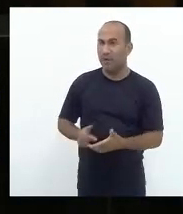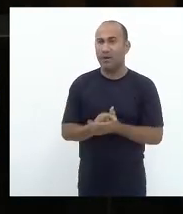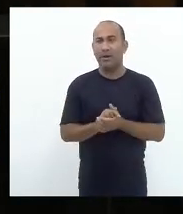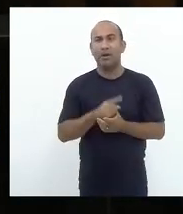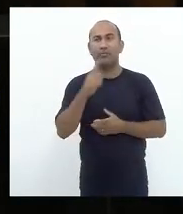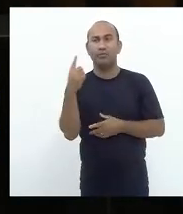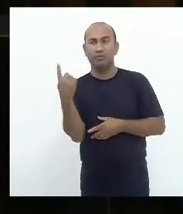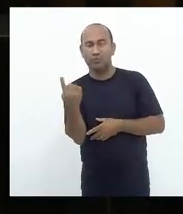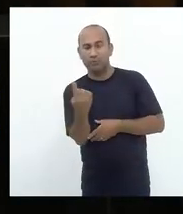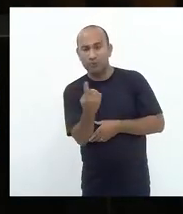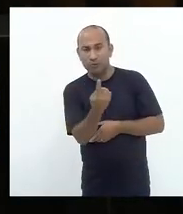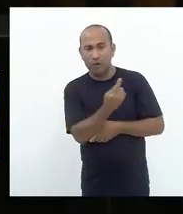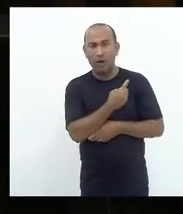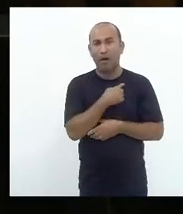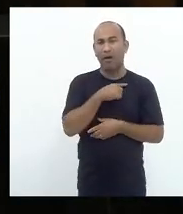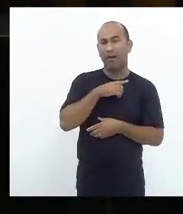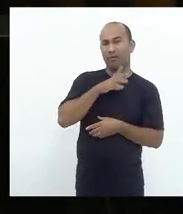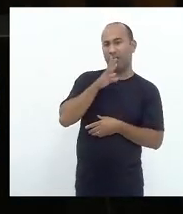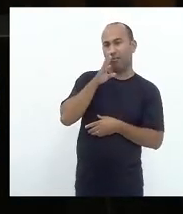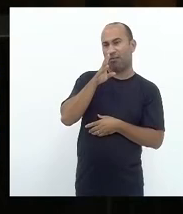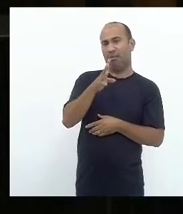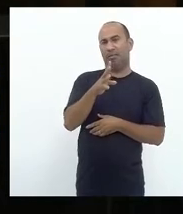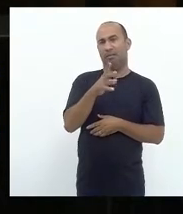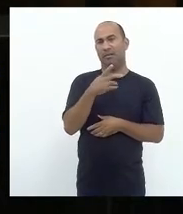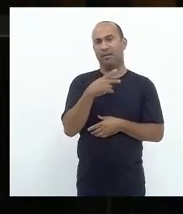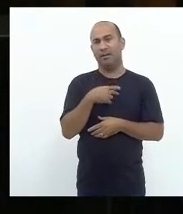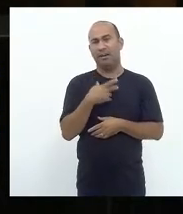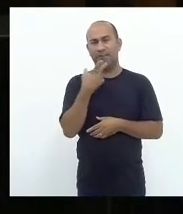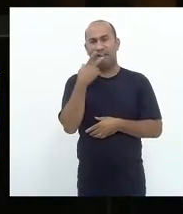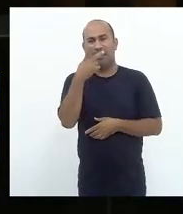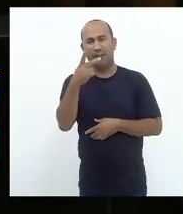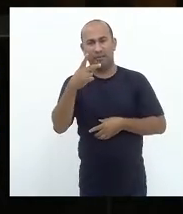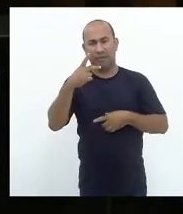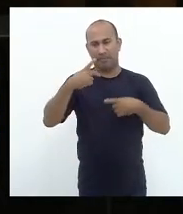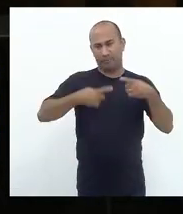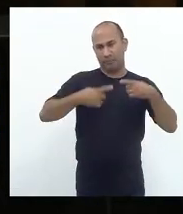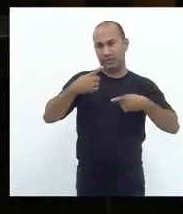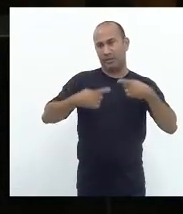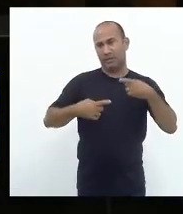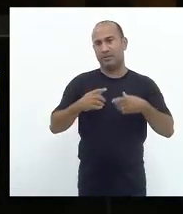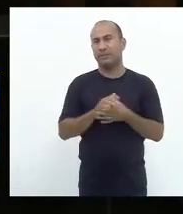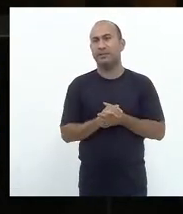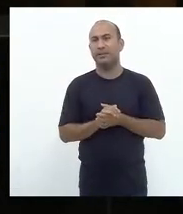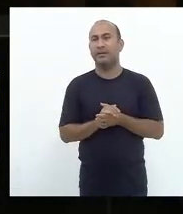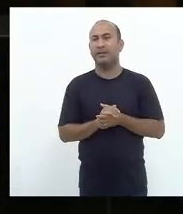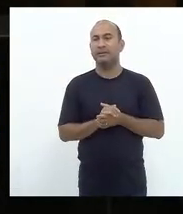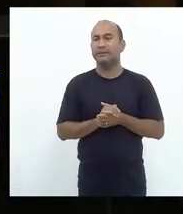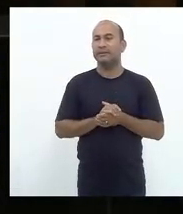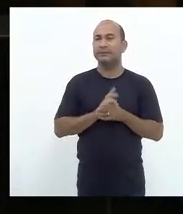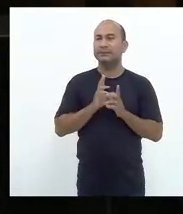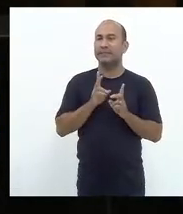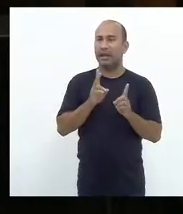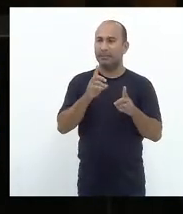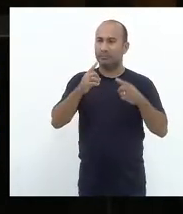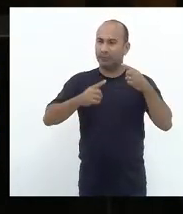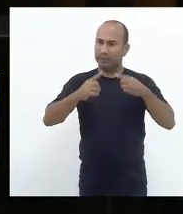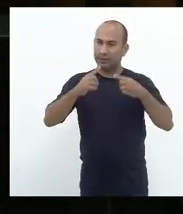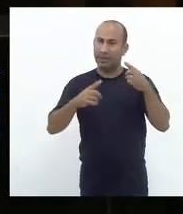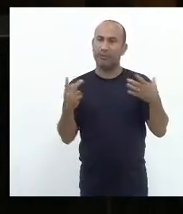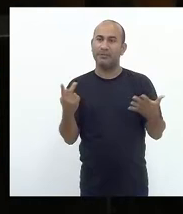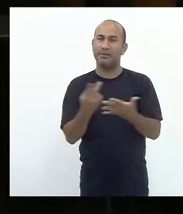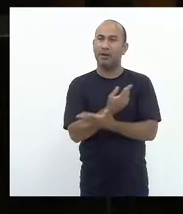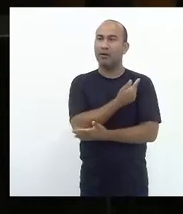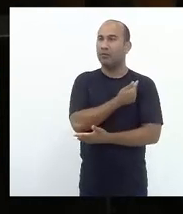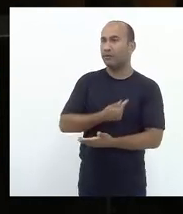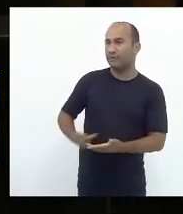éramos criticados quando dizia, estão fazendo politicagem. Tanta politicagem era que o governador